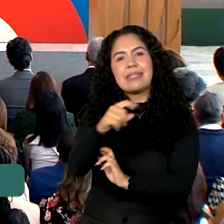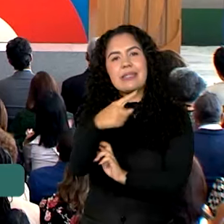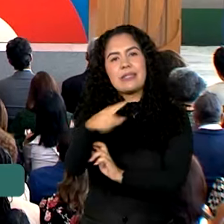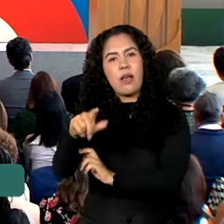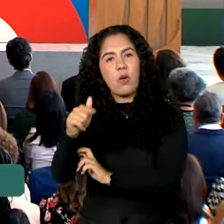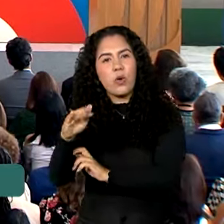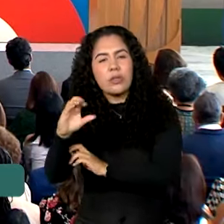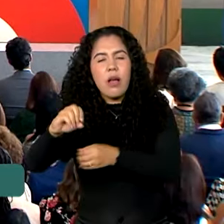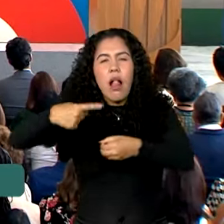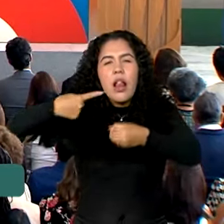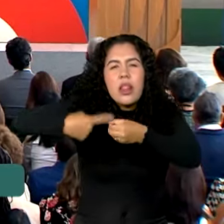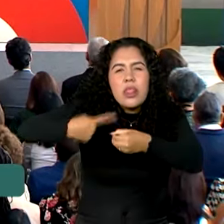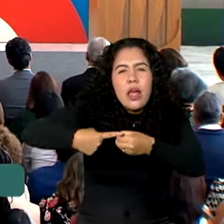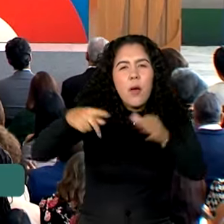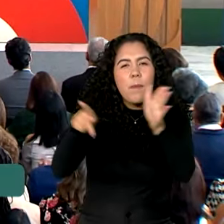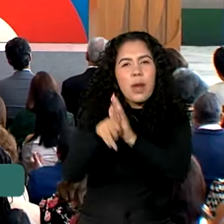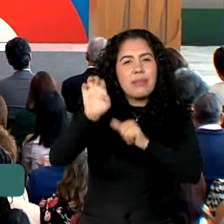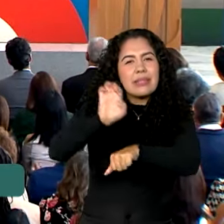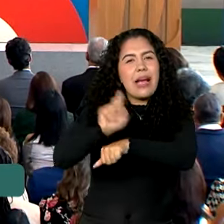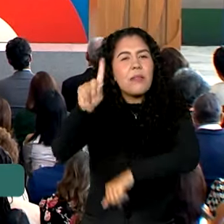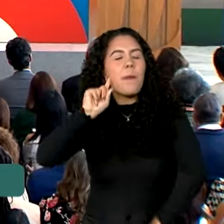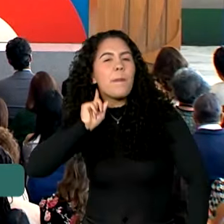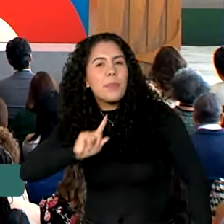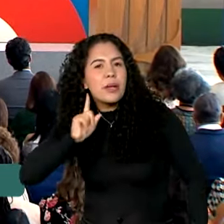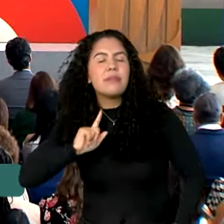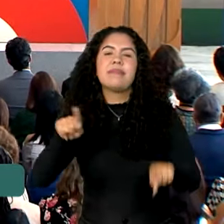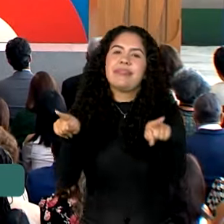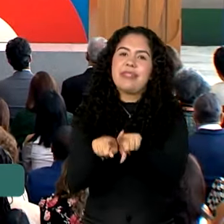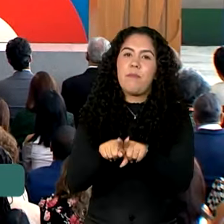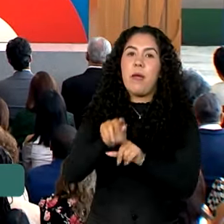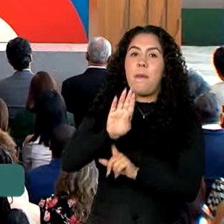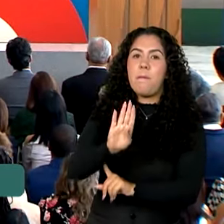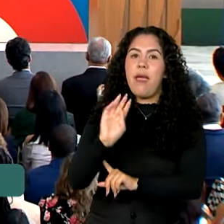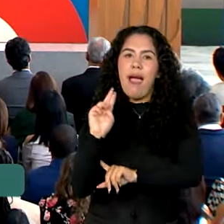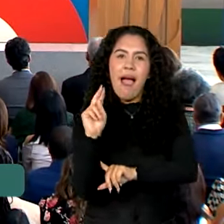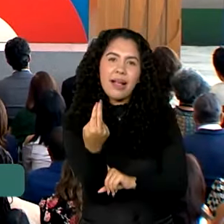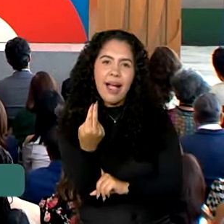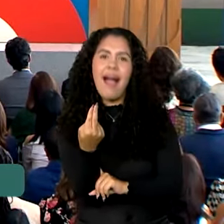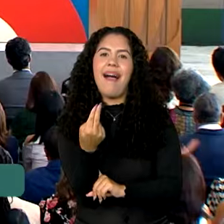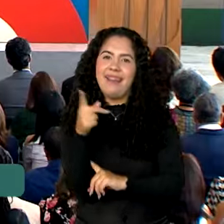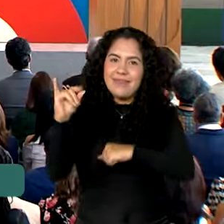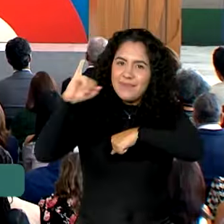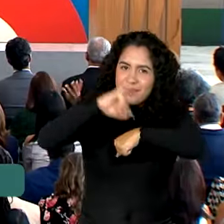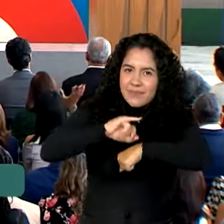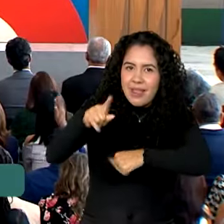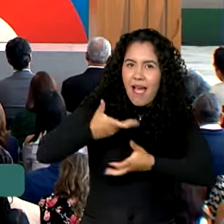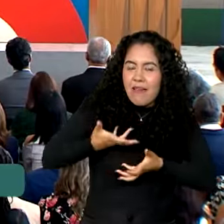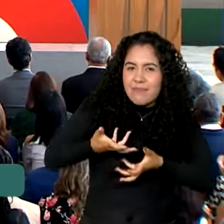de Minas Gerais, e de Belo Horizonte, a cidade que me acolheu.